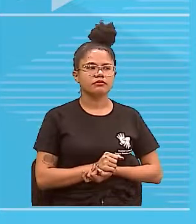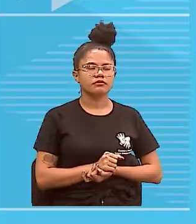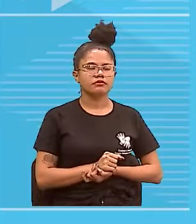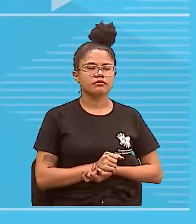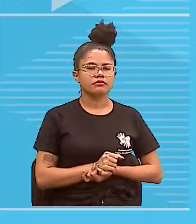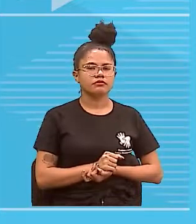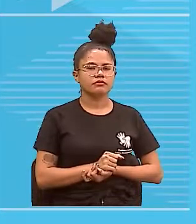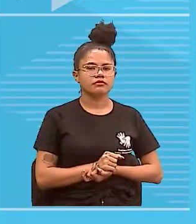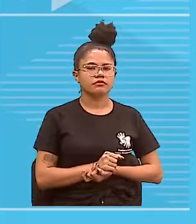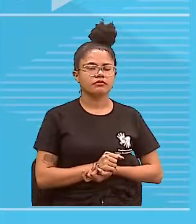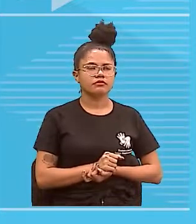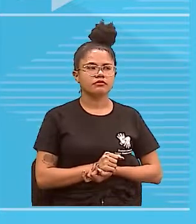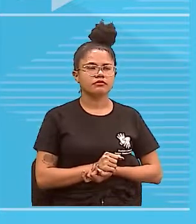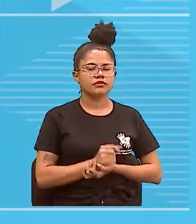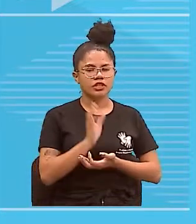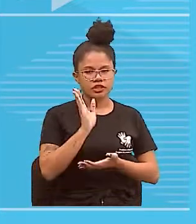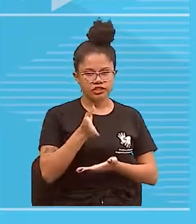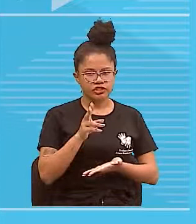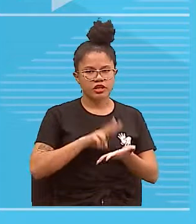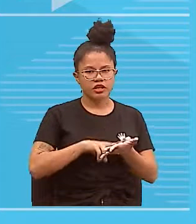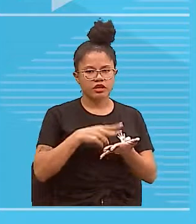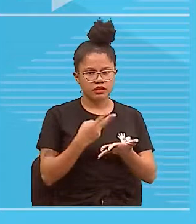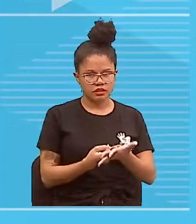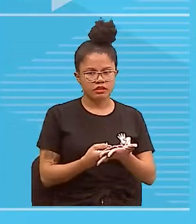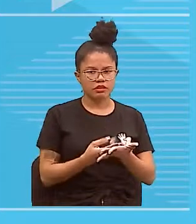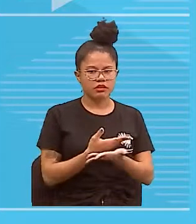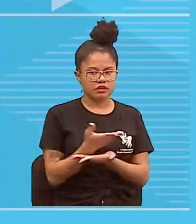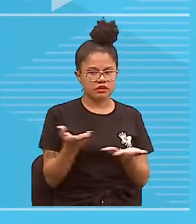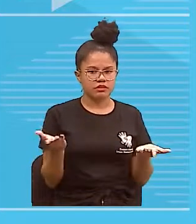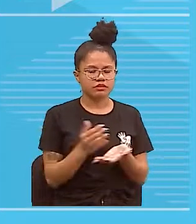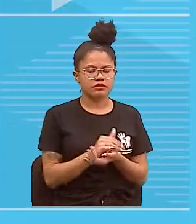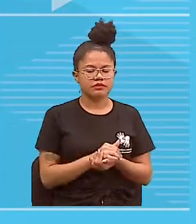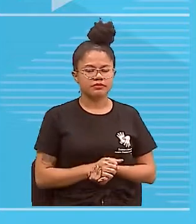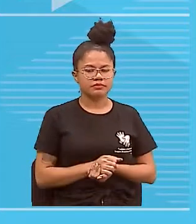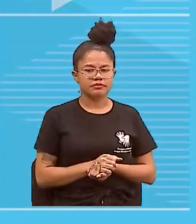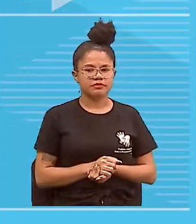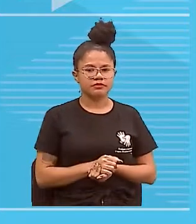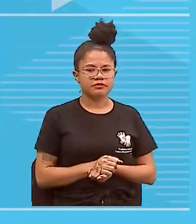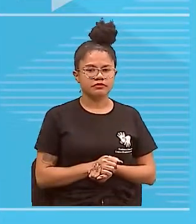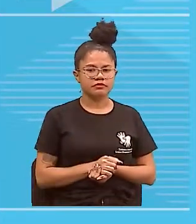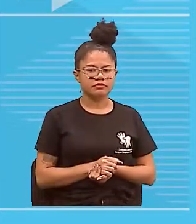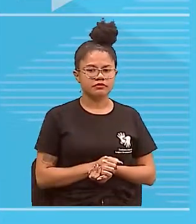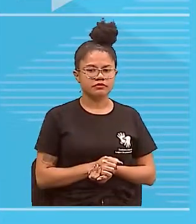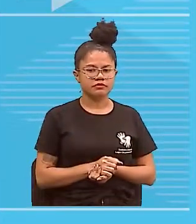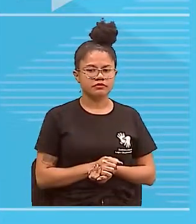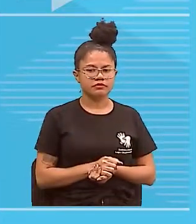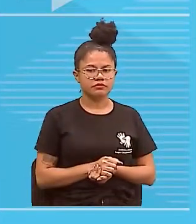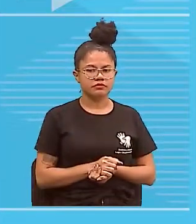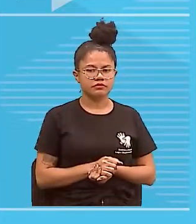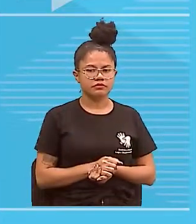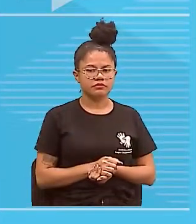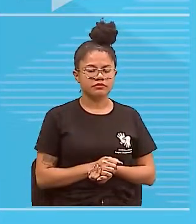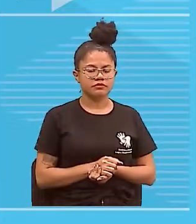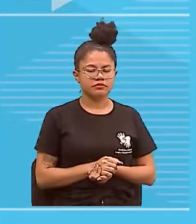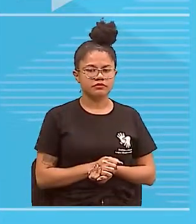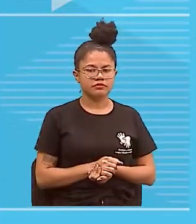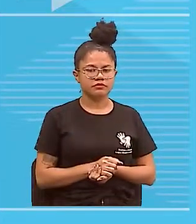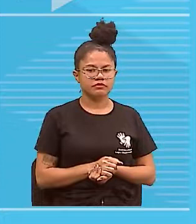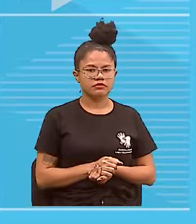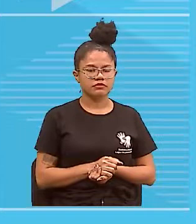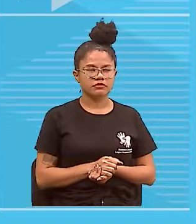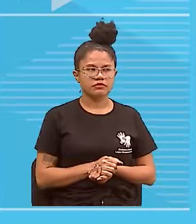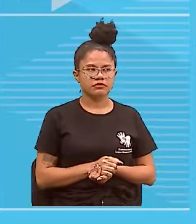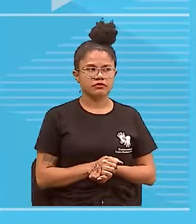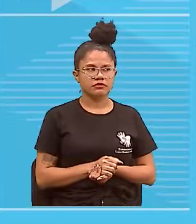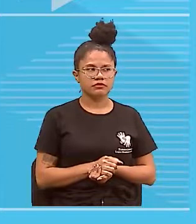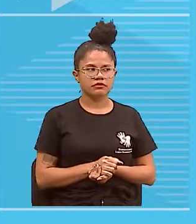já eu traduzo a fórmula personatto mais presente de subjuntivo